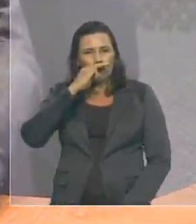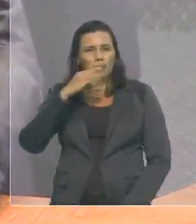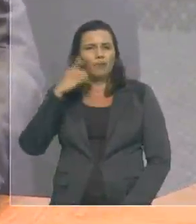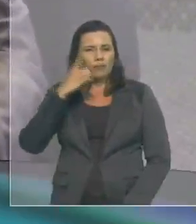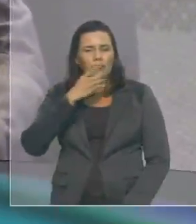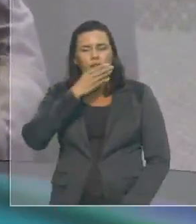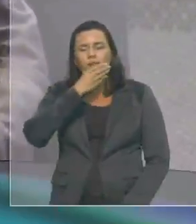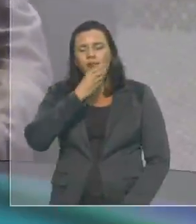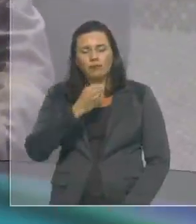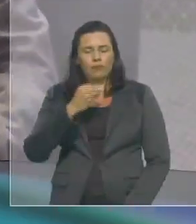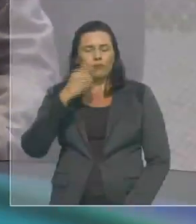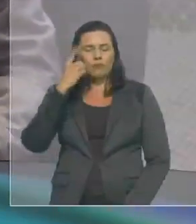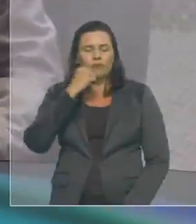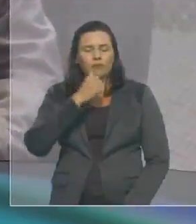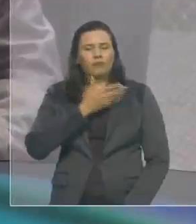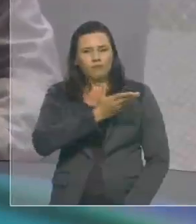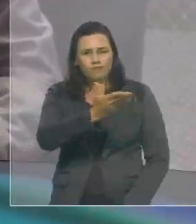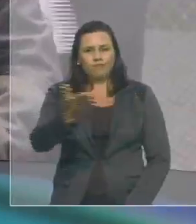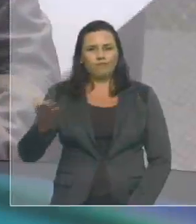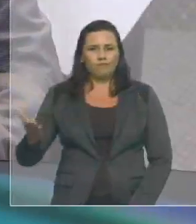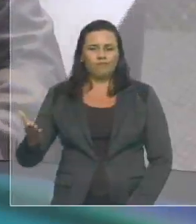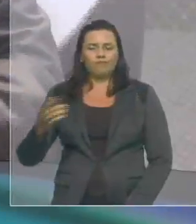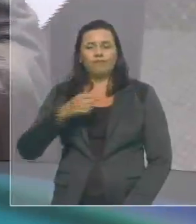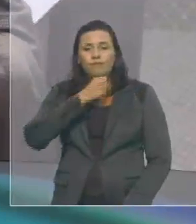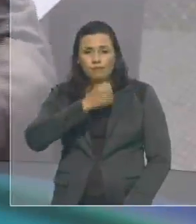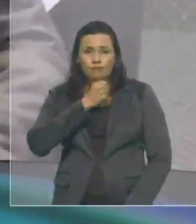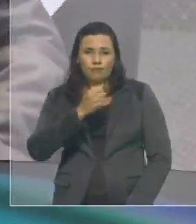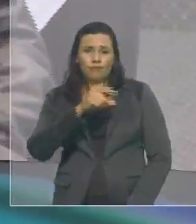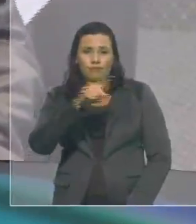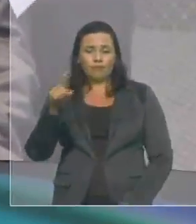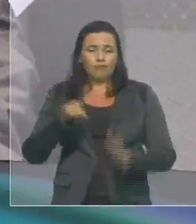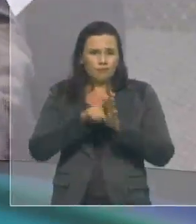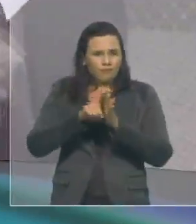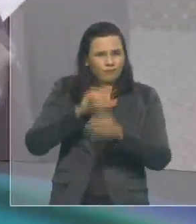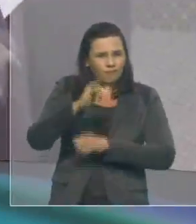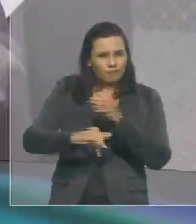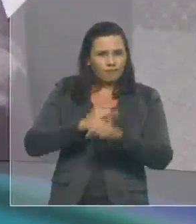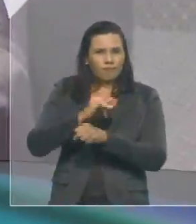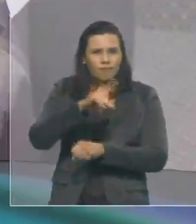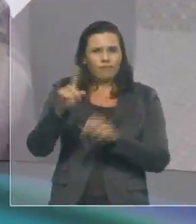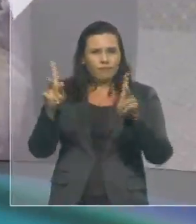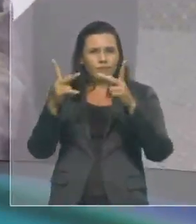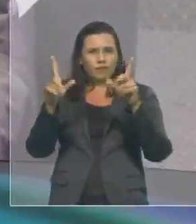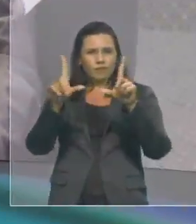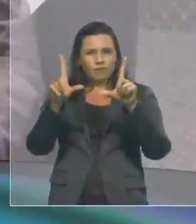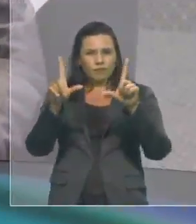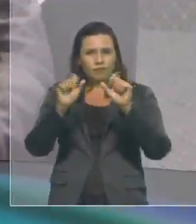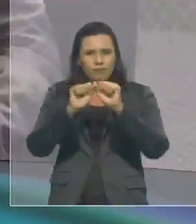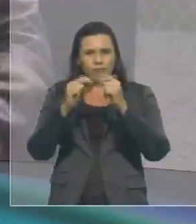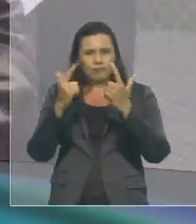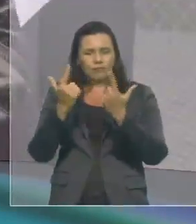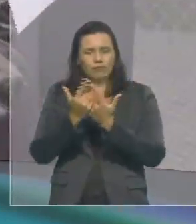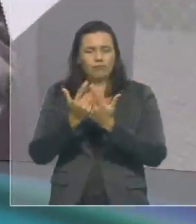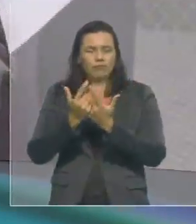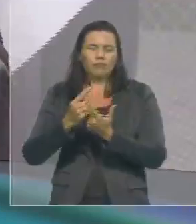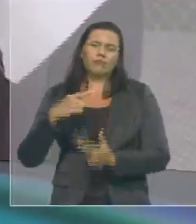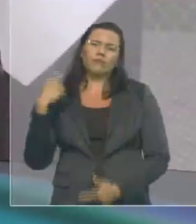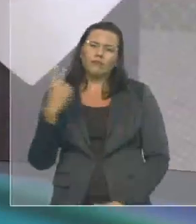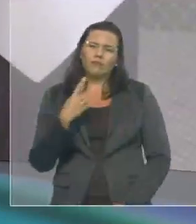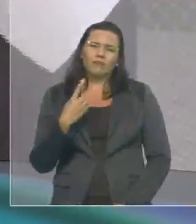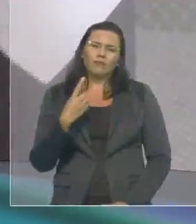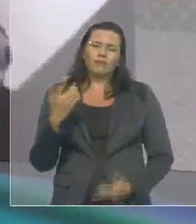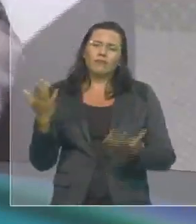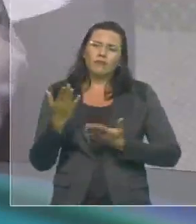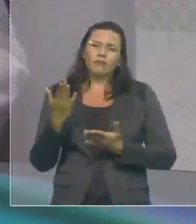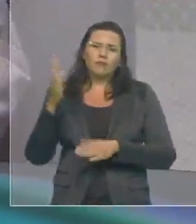deputados, imprensa, galeria, internautas, a todos que nos acompanham através da TV Assembleia, que nós possamos ter uma tarde